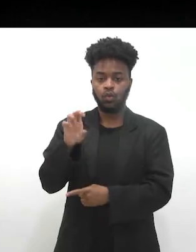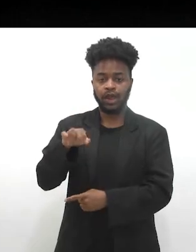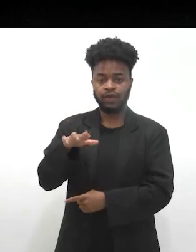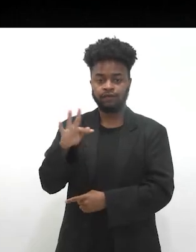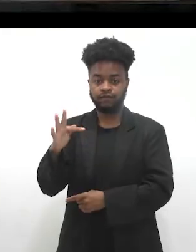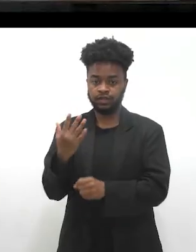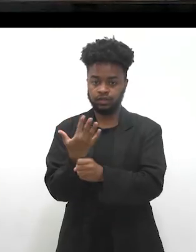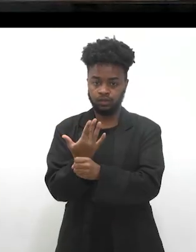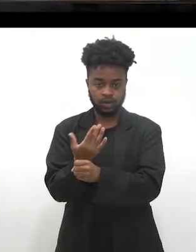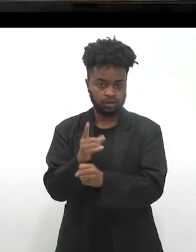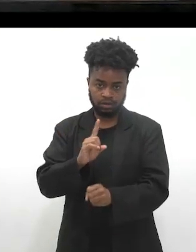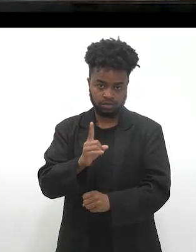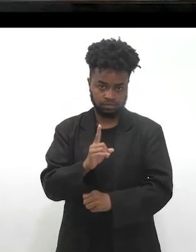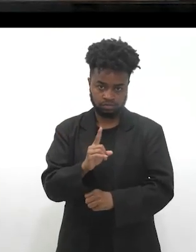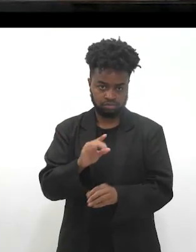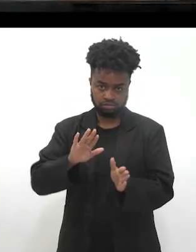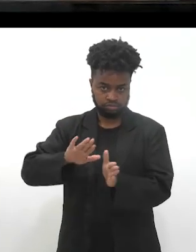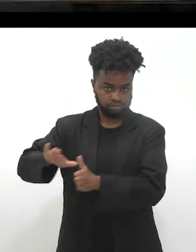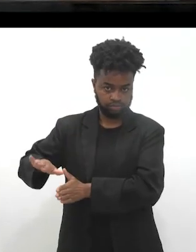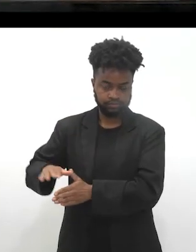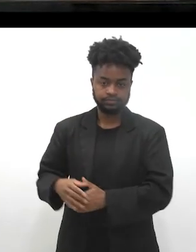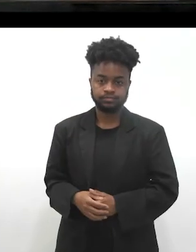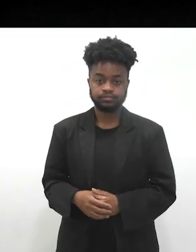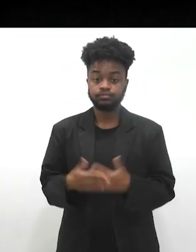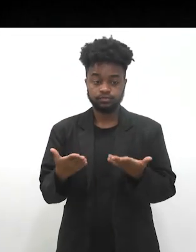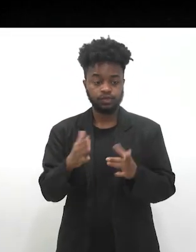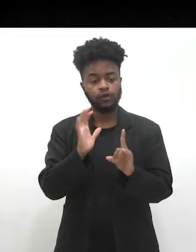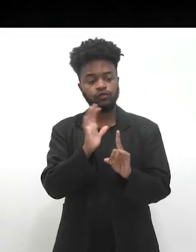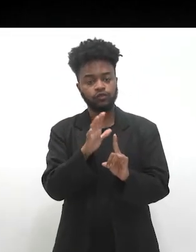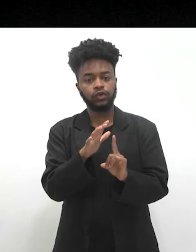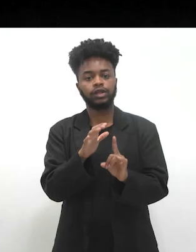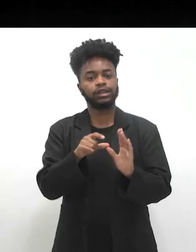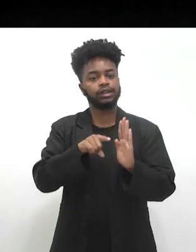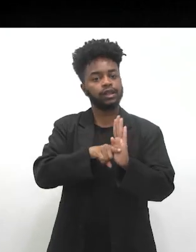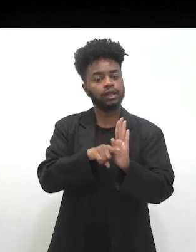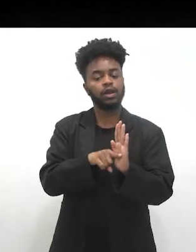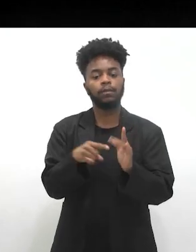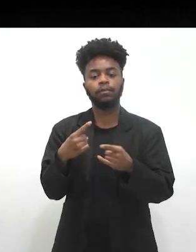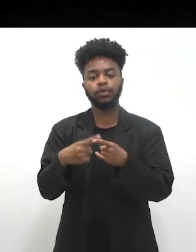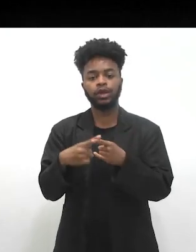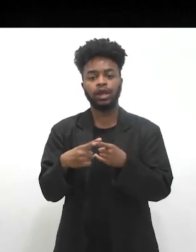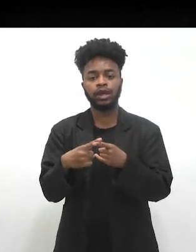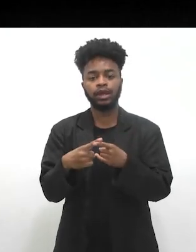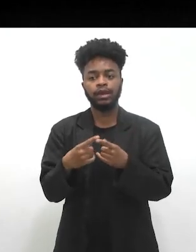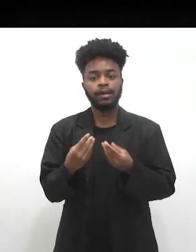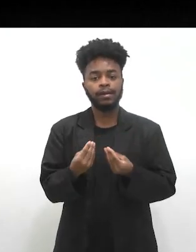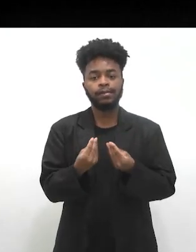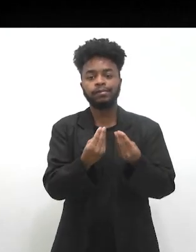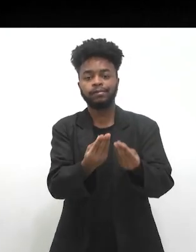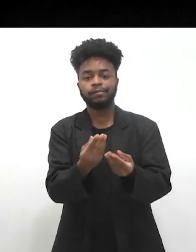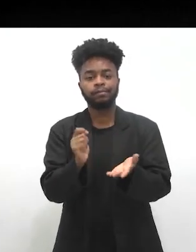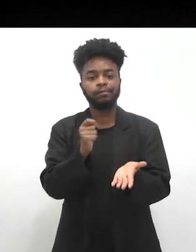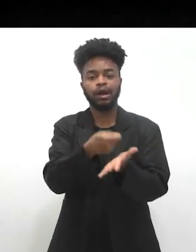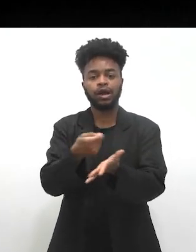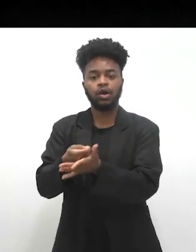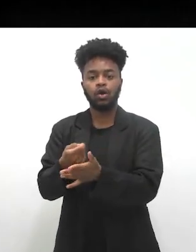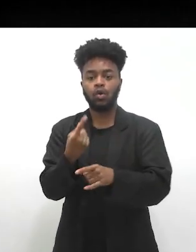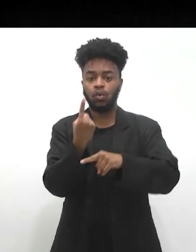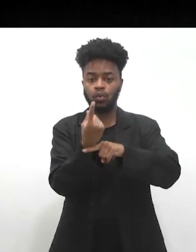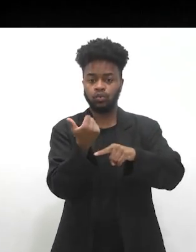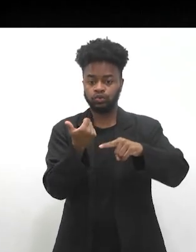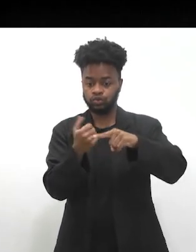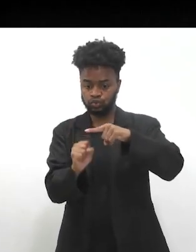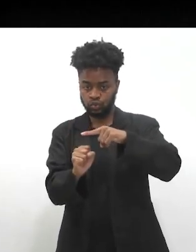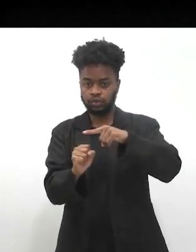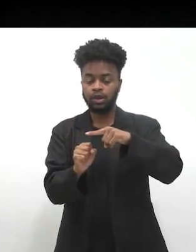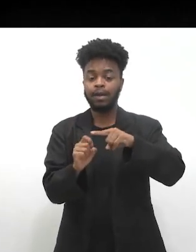UENF e a UERJ. E impactou significativamente por causa da liberação mensal de 1/18 daquilo que temos